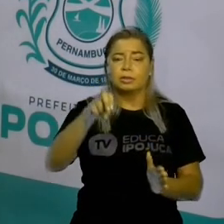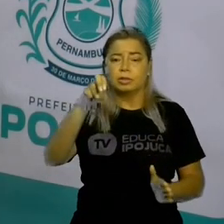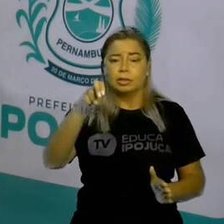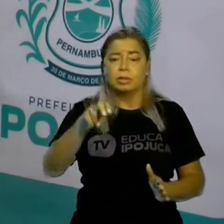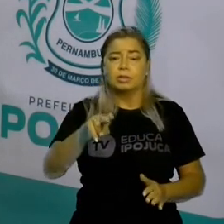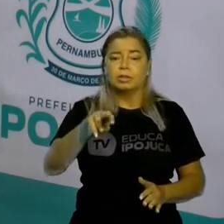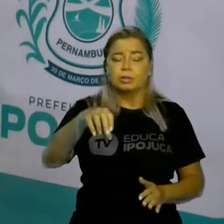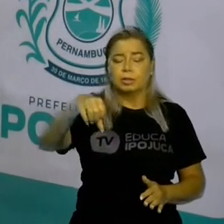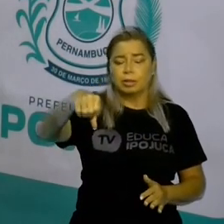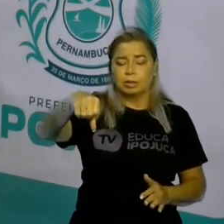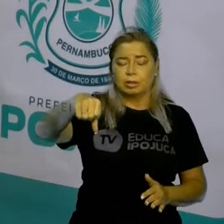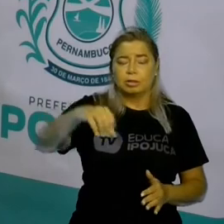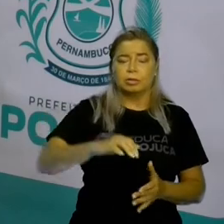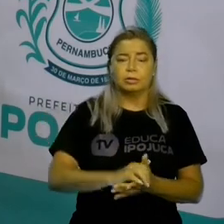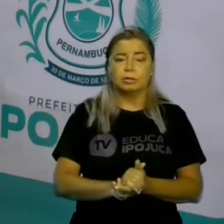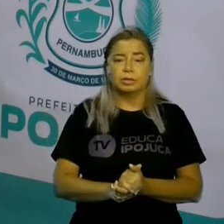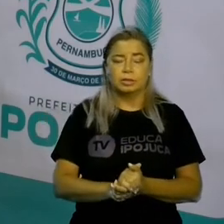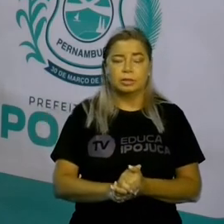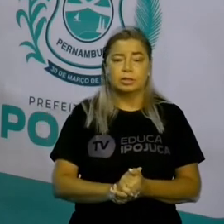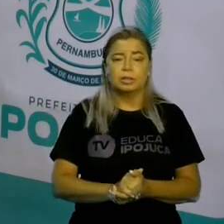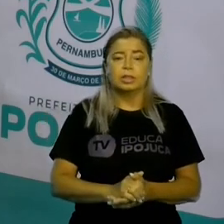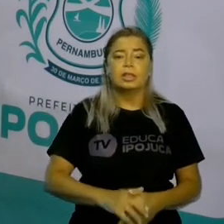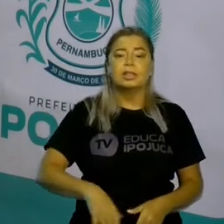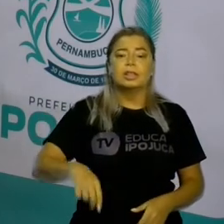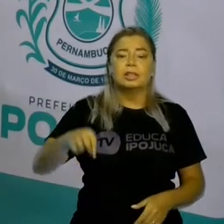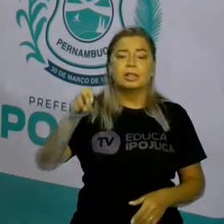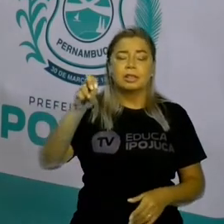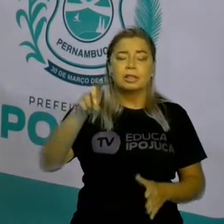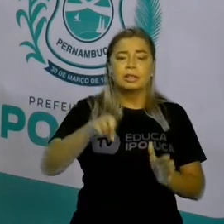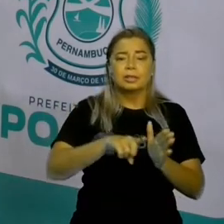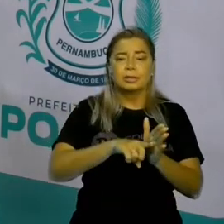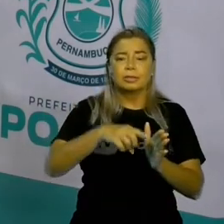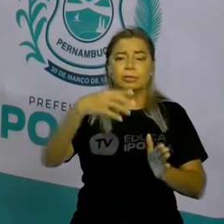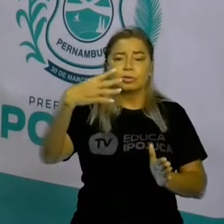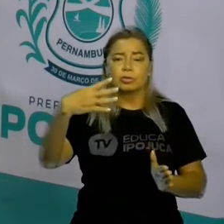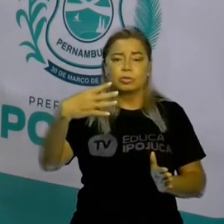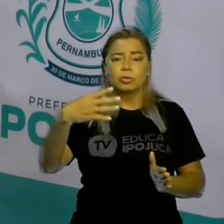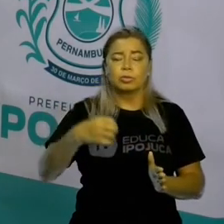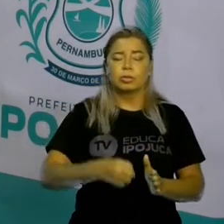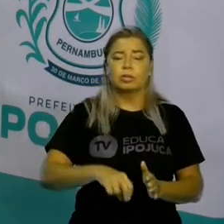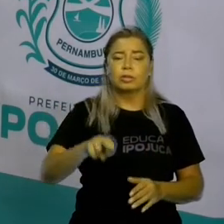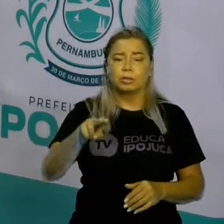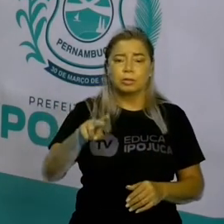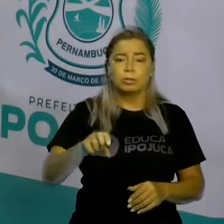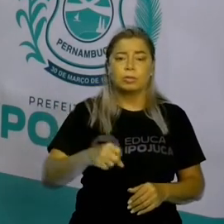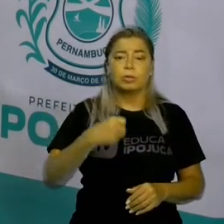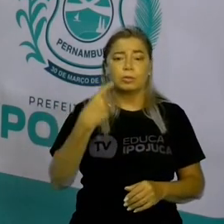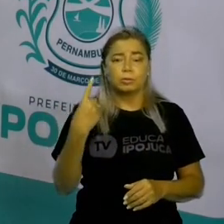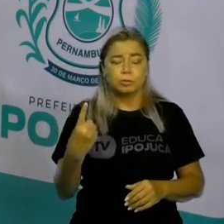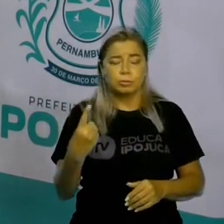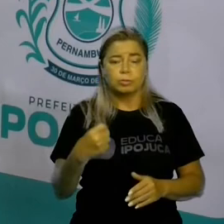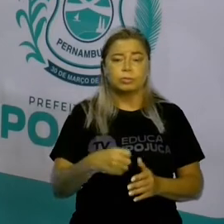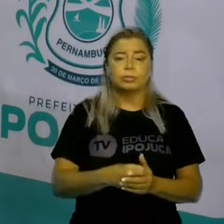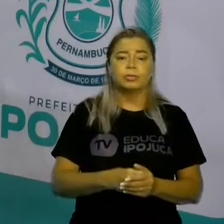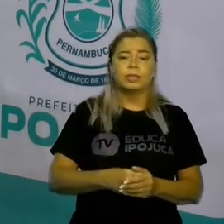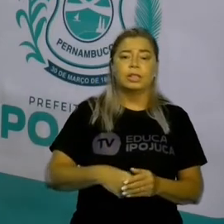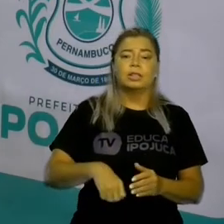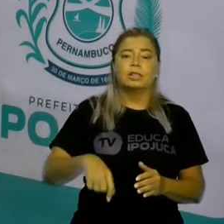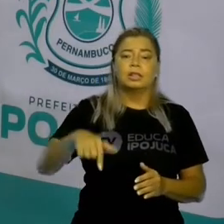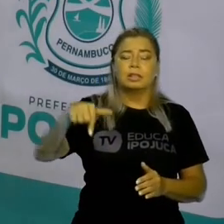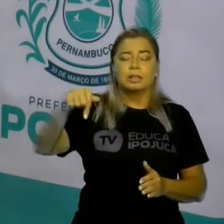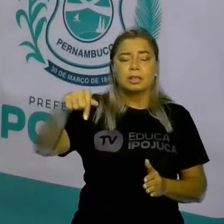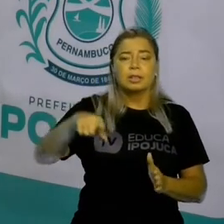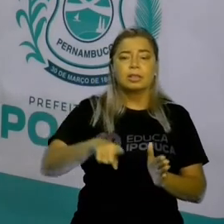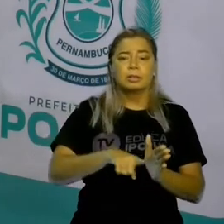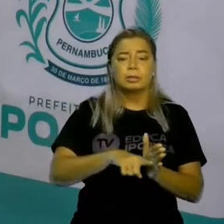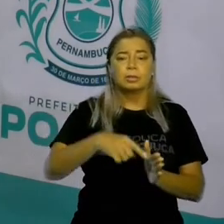9. 5 menos 4, que vai dar 1. 7 menos 11 menos 7, que vai dar 4. 6 menos